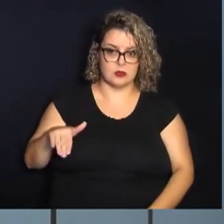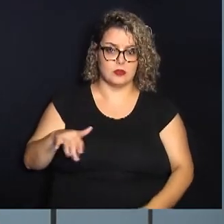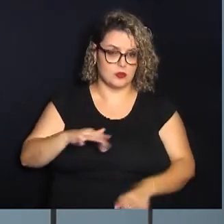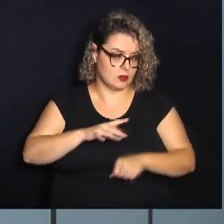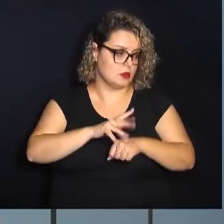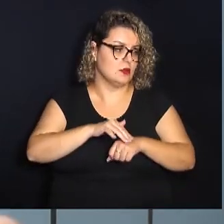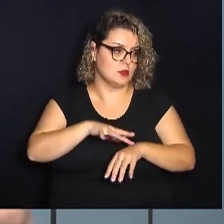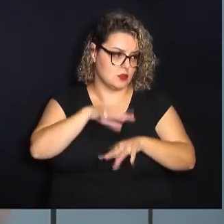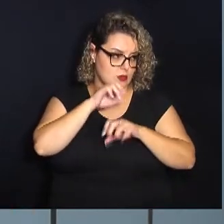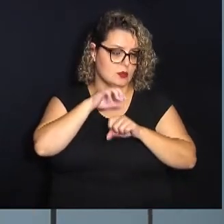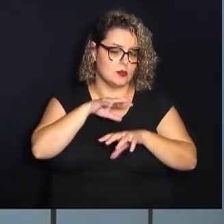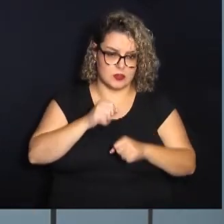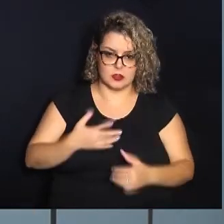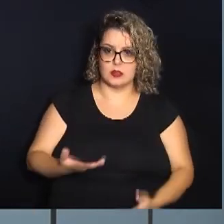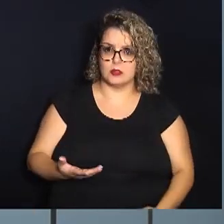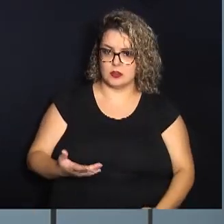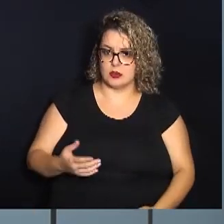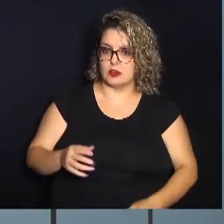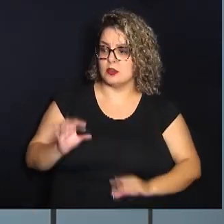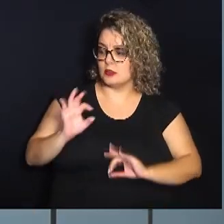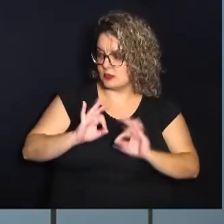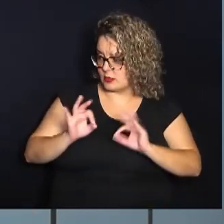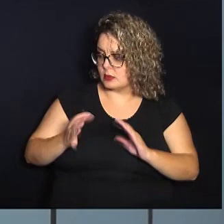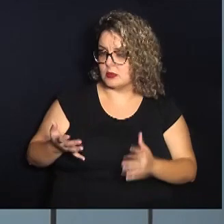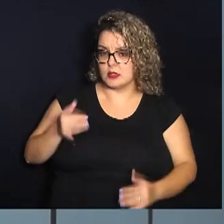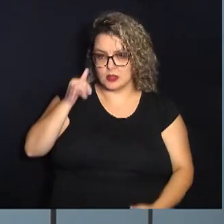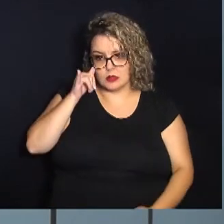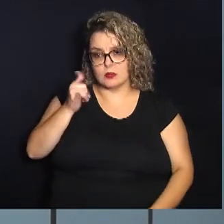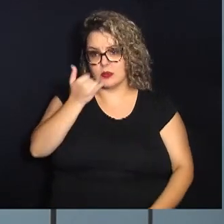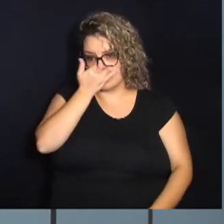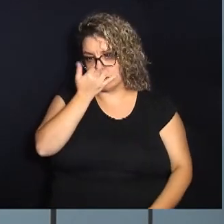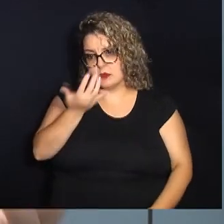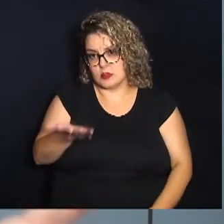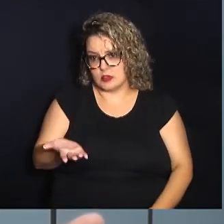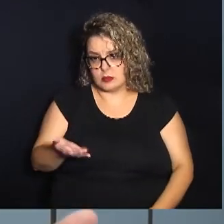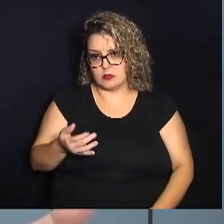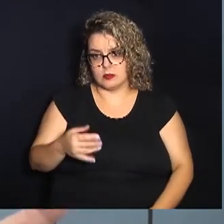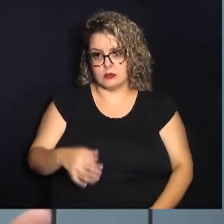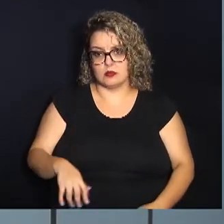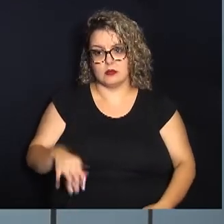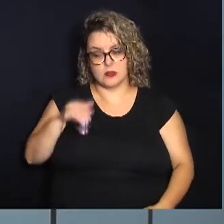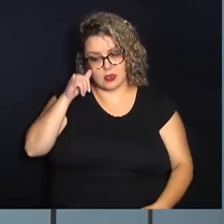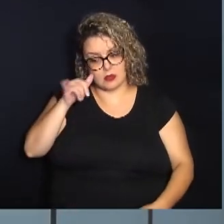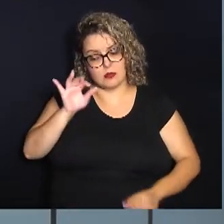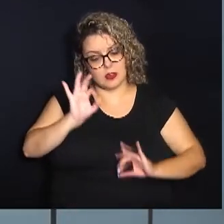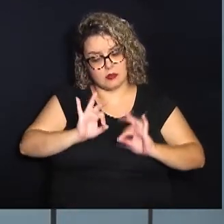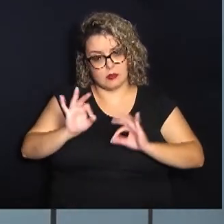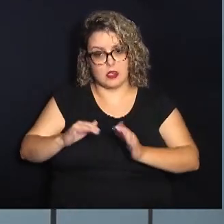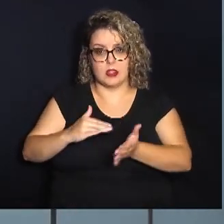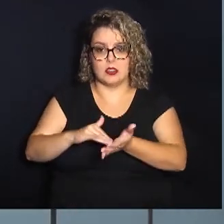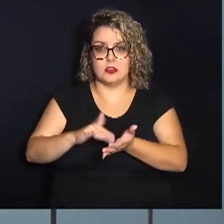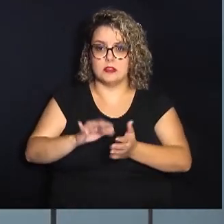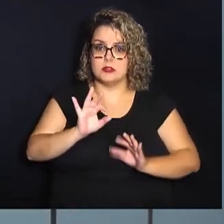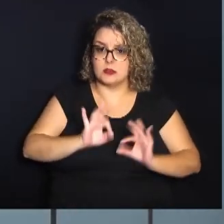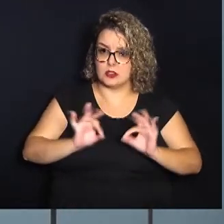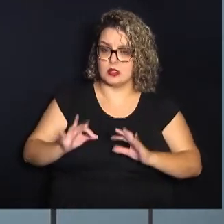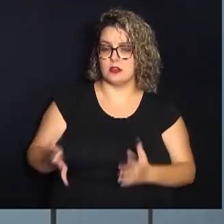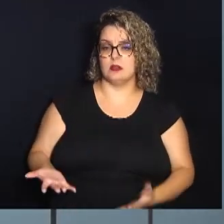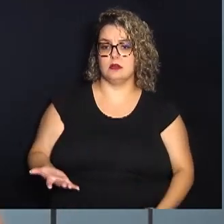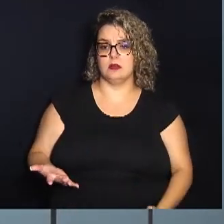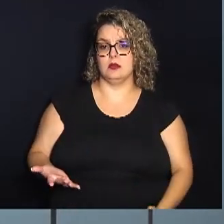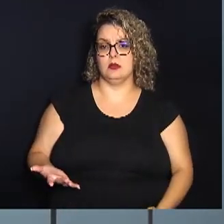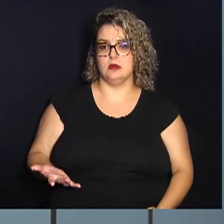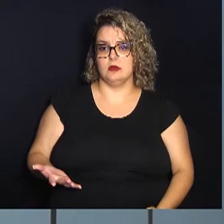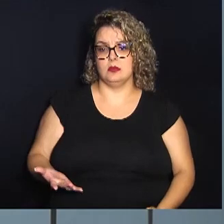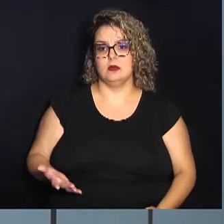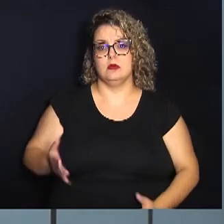tem que se prevenir isso daí, entendeu? Já temos, a Secretaria de Saúde já tem que estar preparada para enfrentar mais